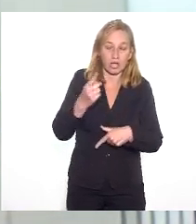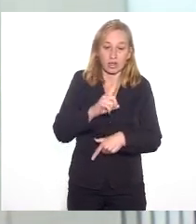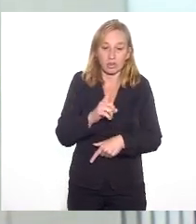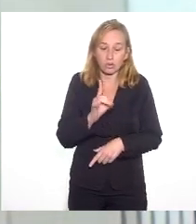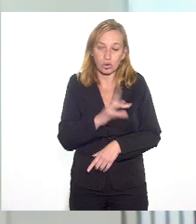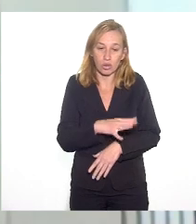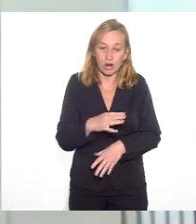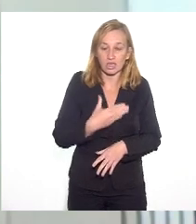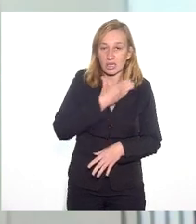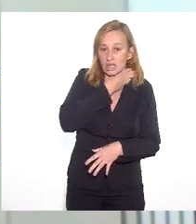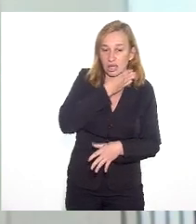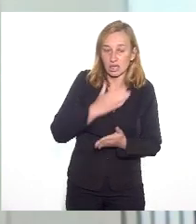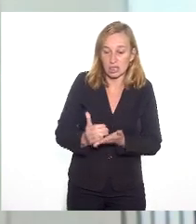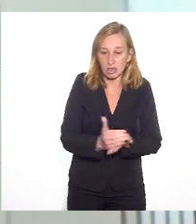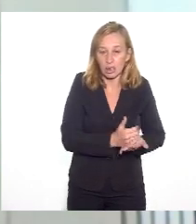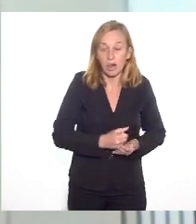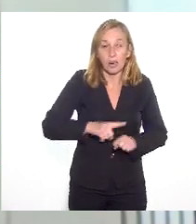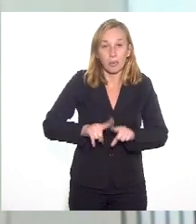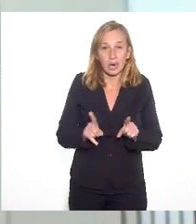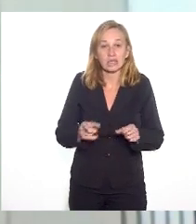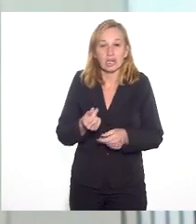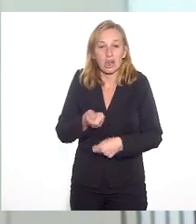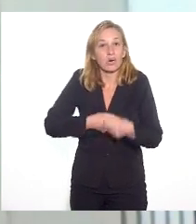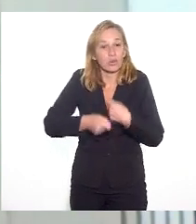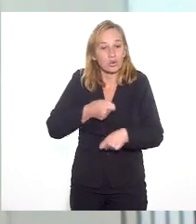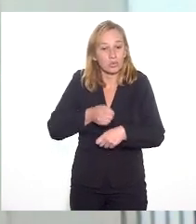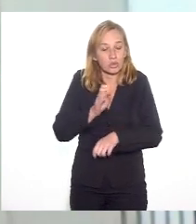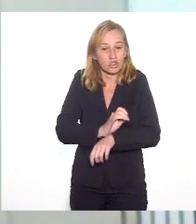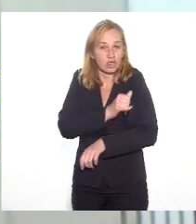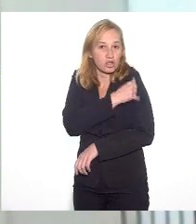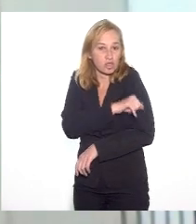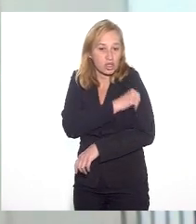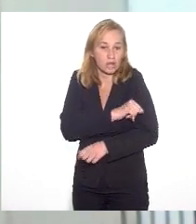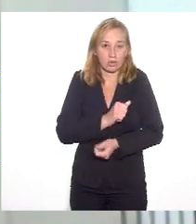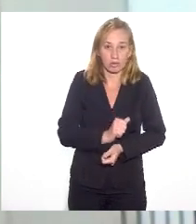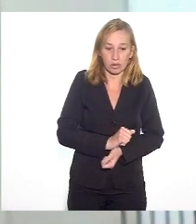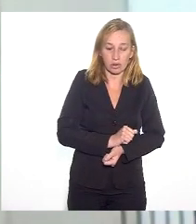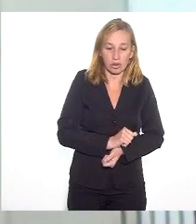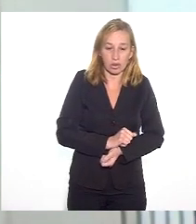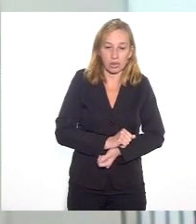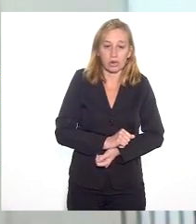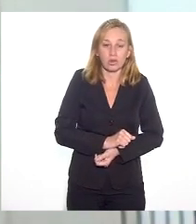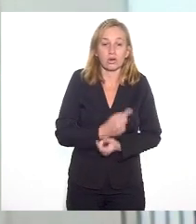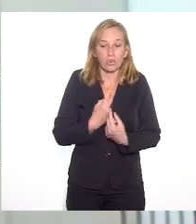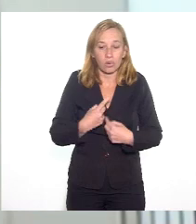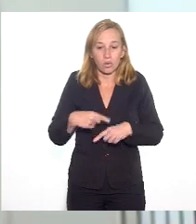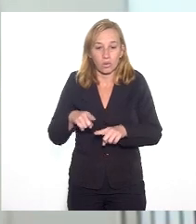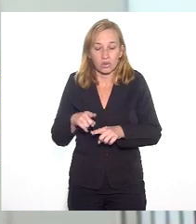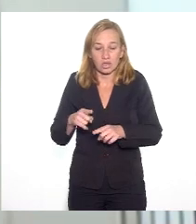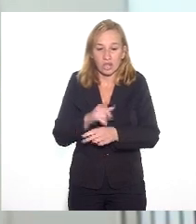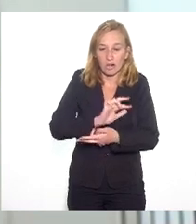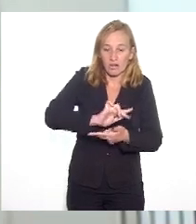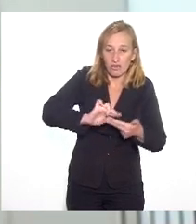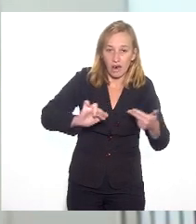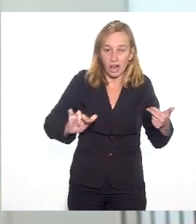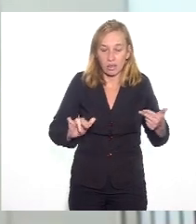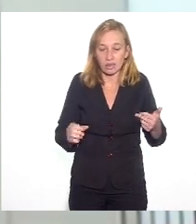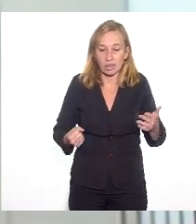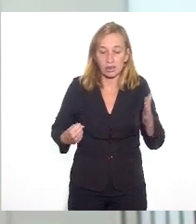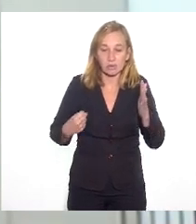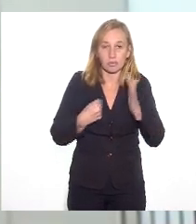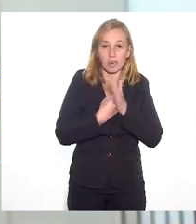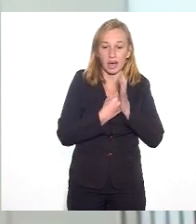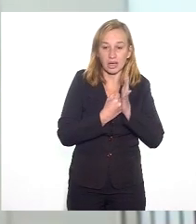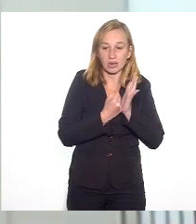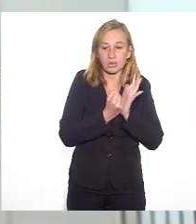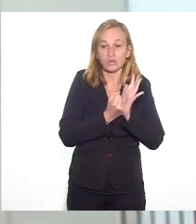crise de arrecadação, mas a crise econômica que o Estado do Rio de Janeiro se encontra com já vários impactos sociais, sendo o Estado